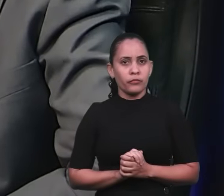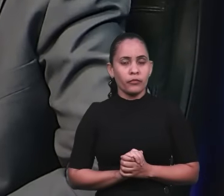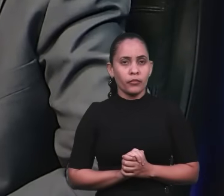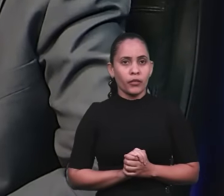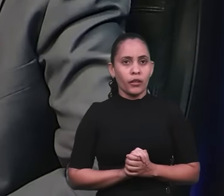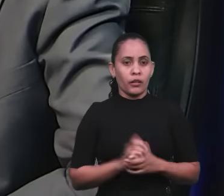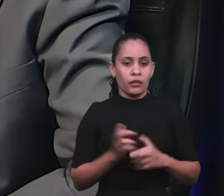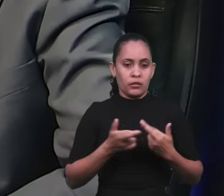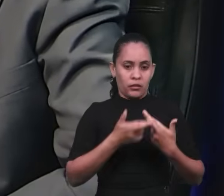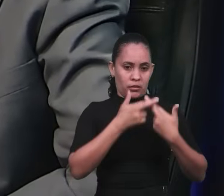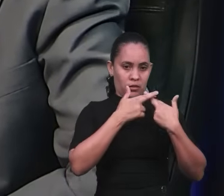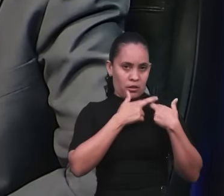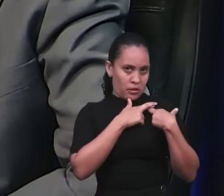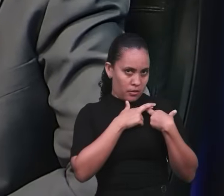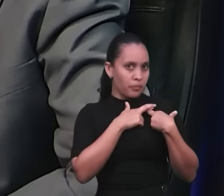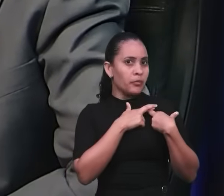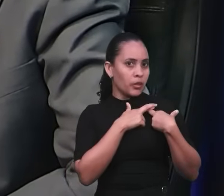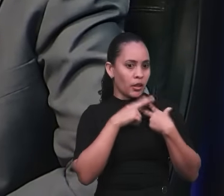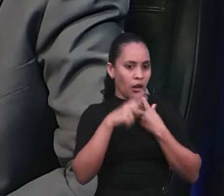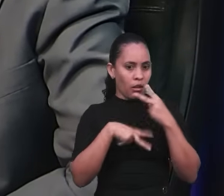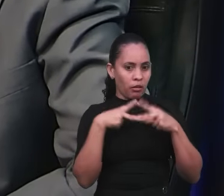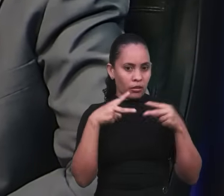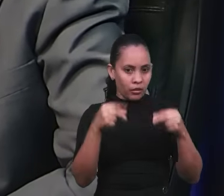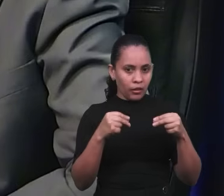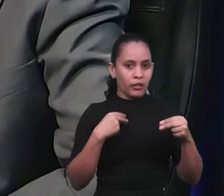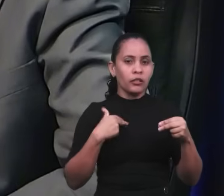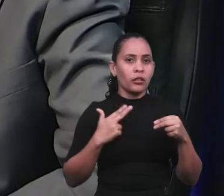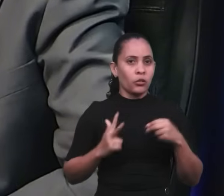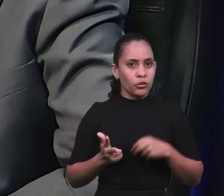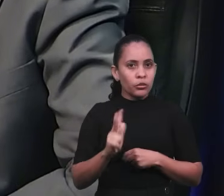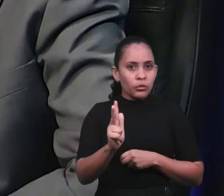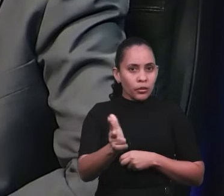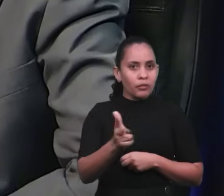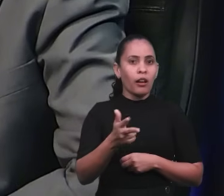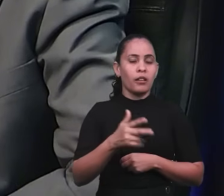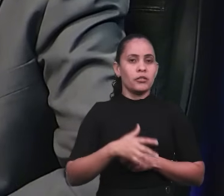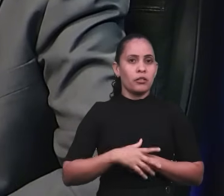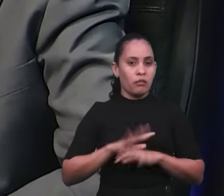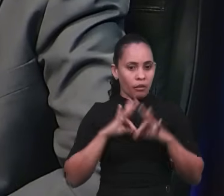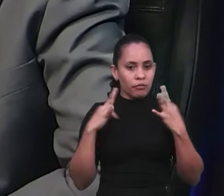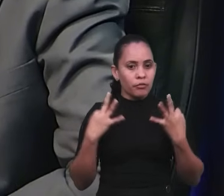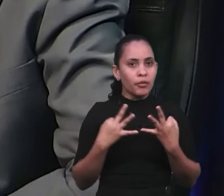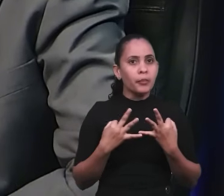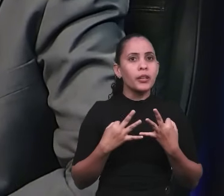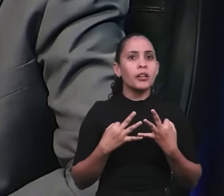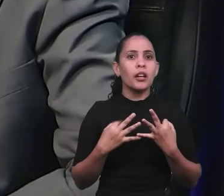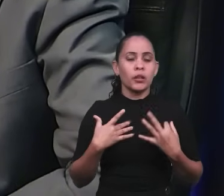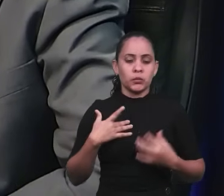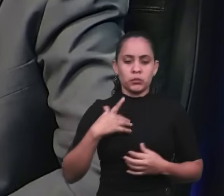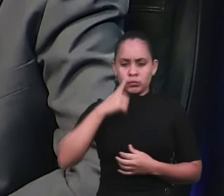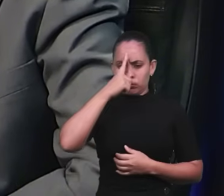o herdeiro, né? O que dava sequência ao nome do pai, ele tinha uma certa autoridade na família, né?